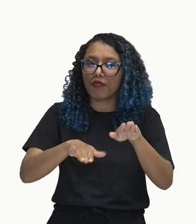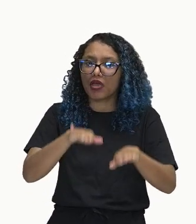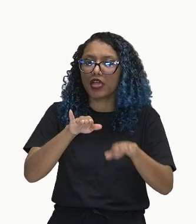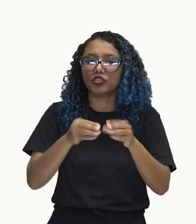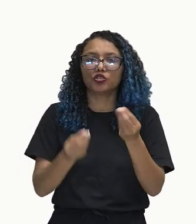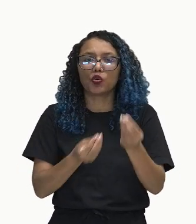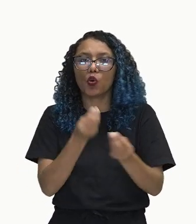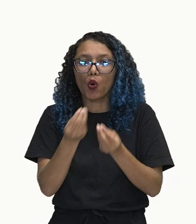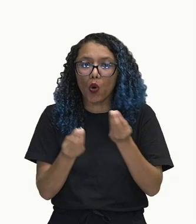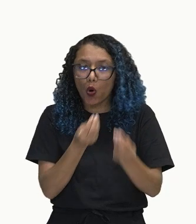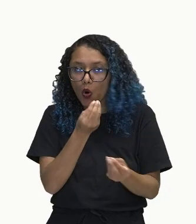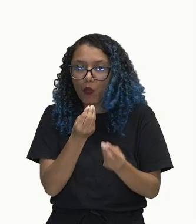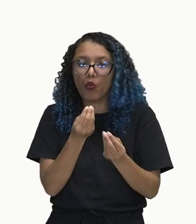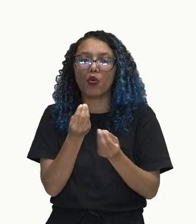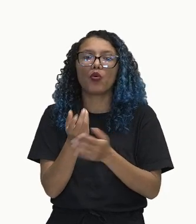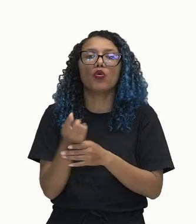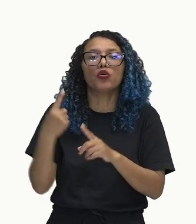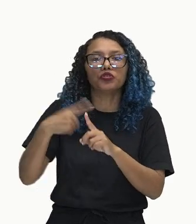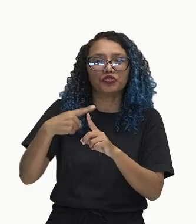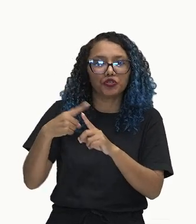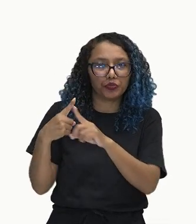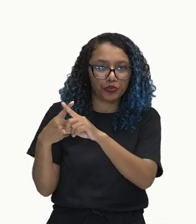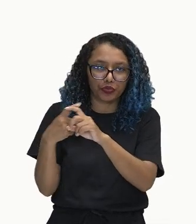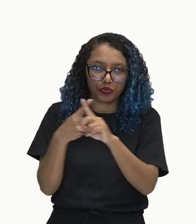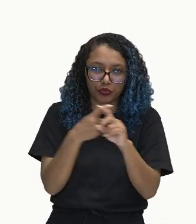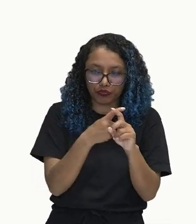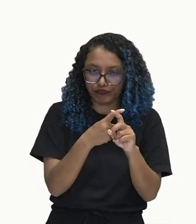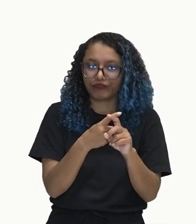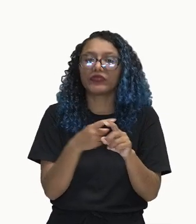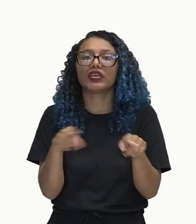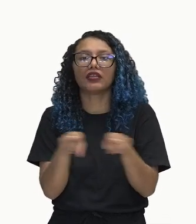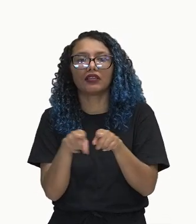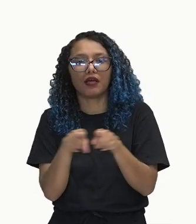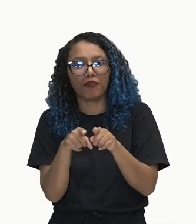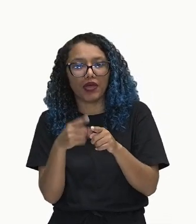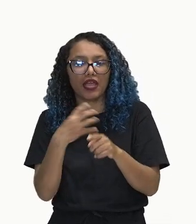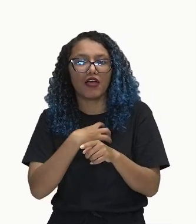está escrita e do modo que você vai resolver.